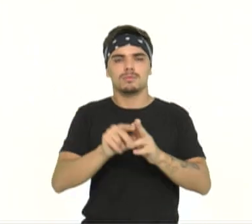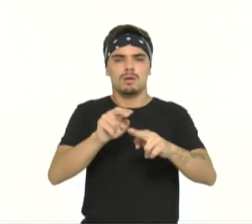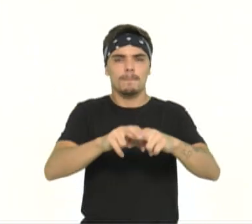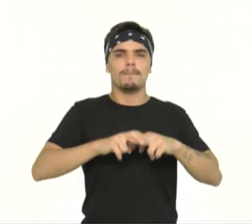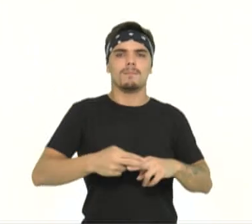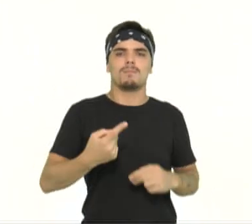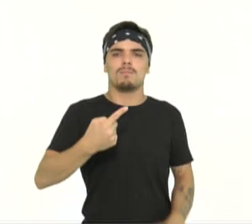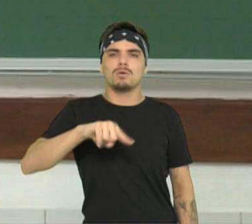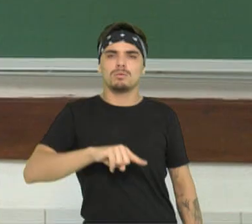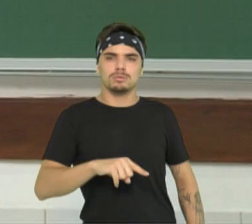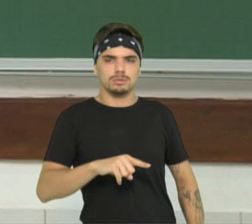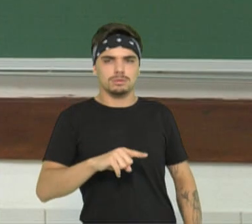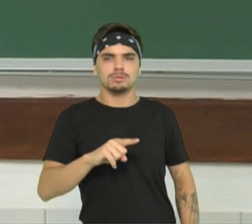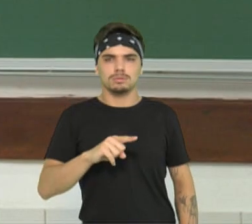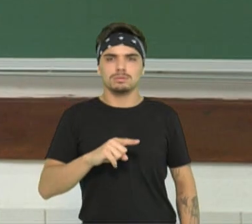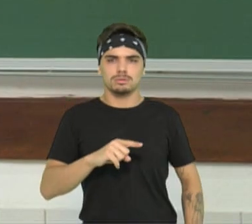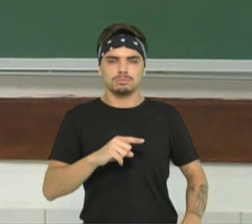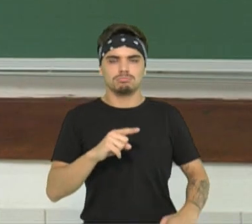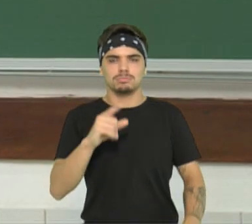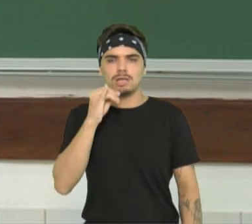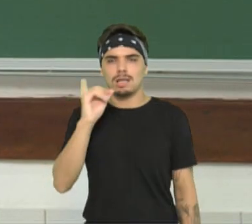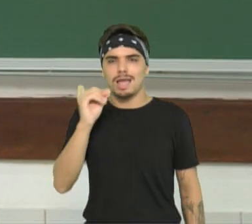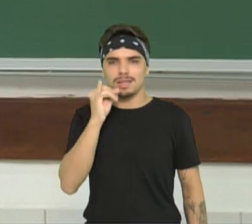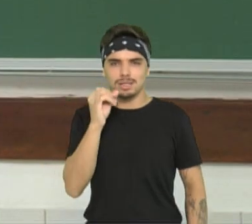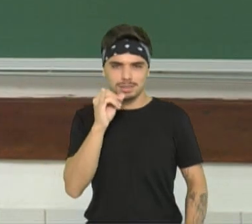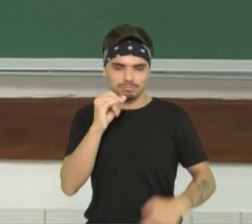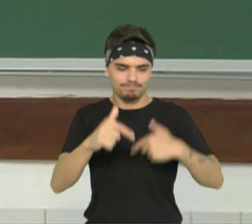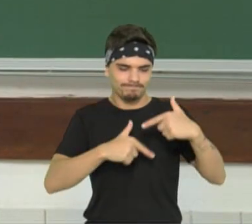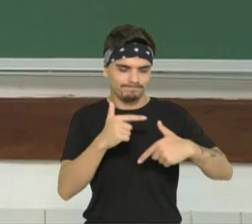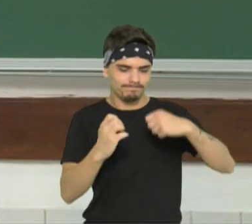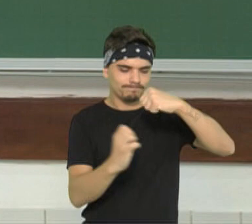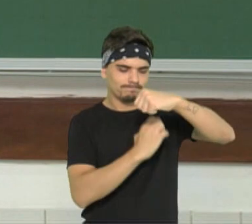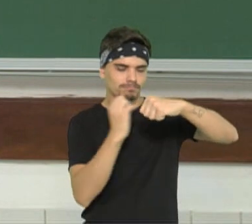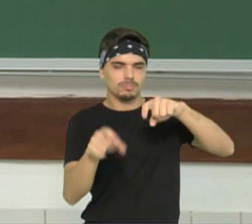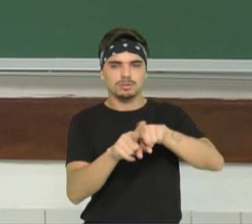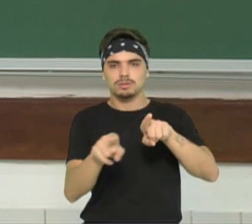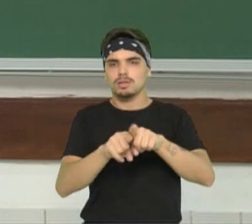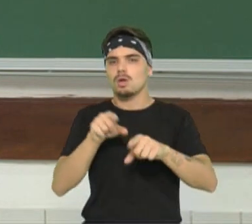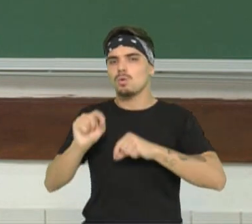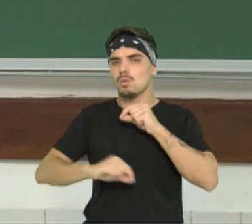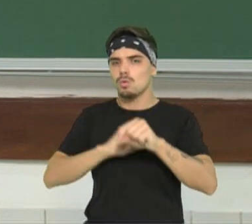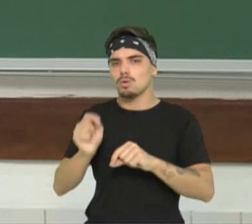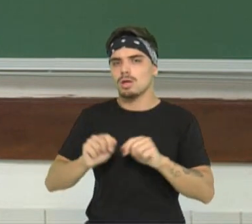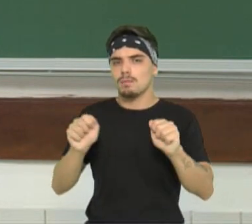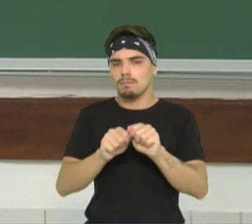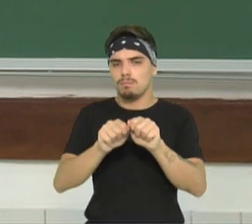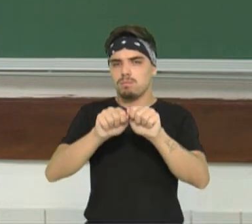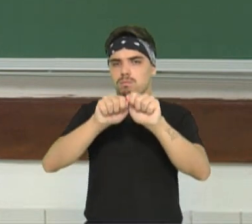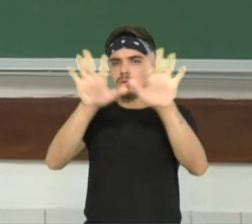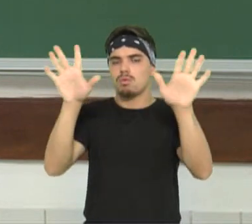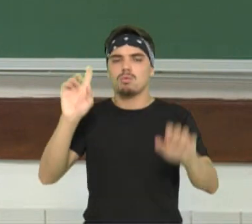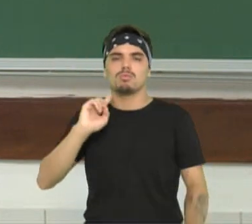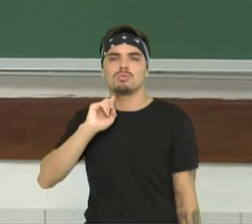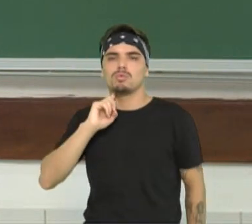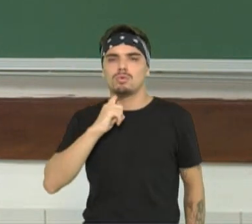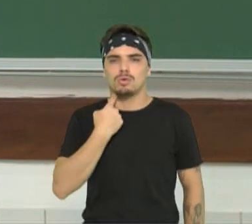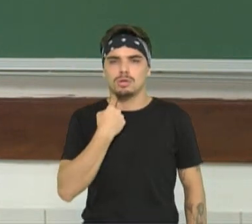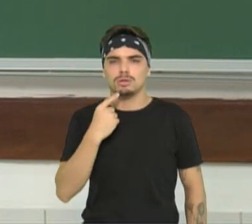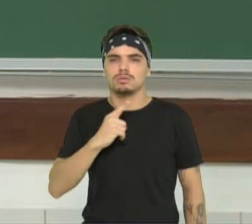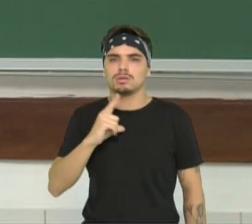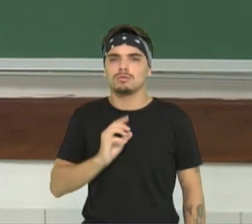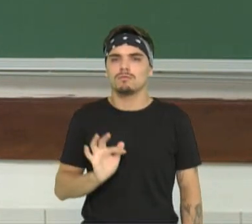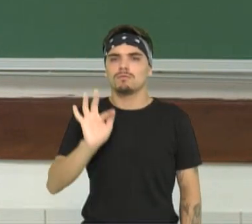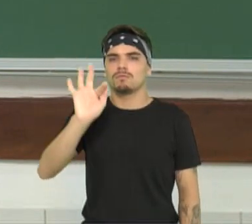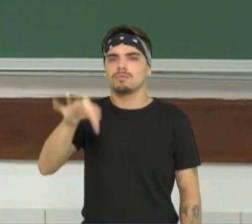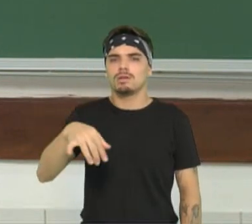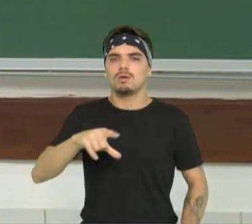uma usina termoelétrica, onde nós teremos a emissão de gases poluentes para que possa, no final das